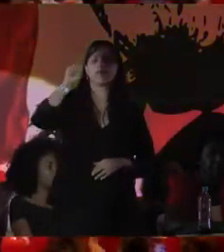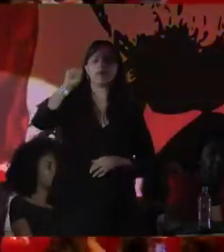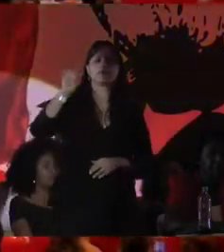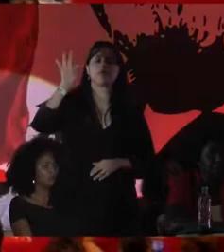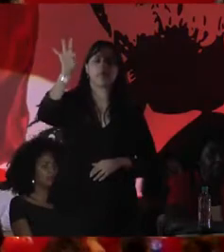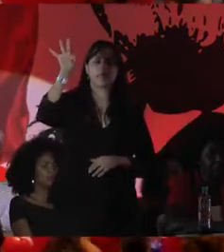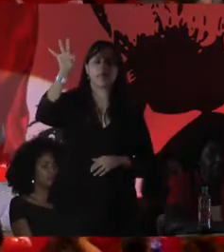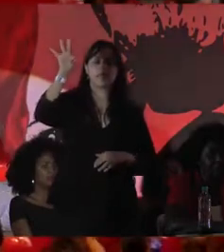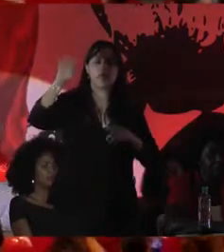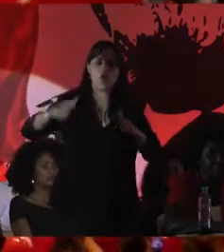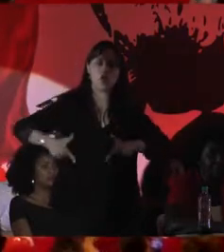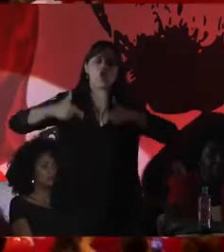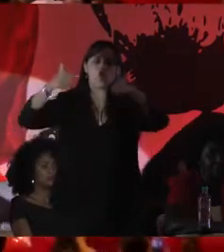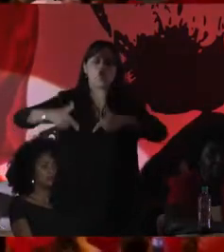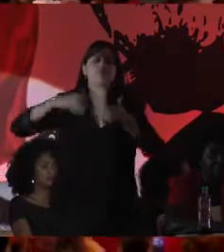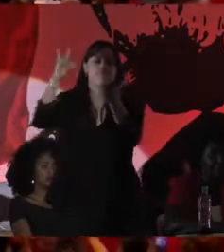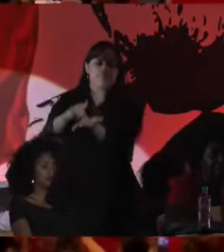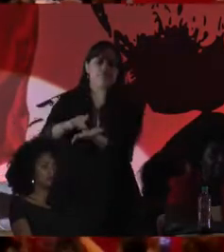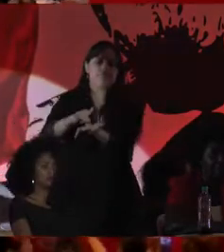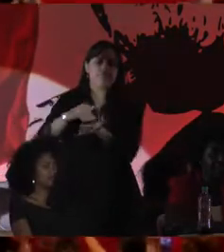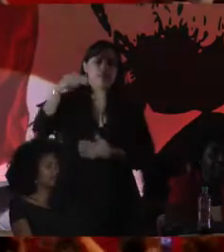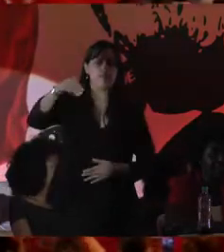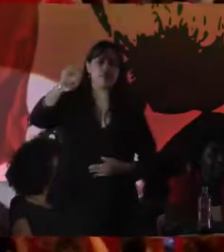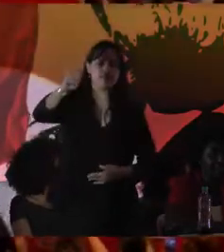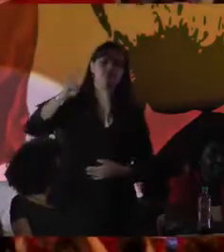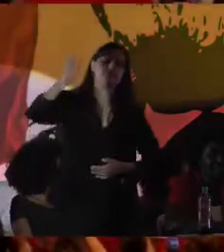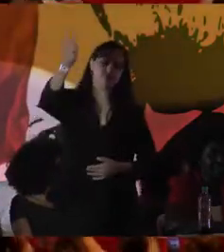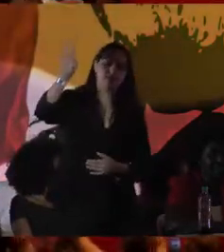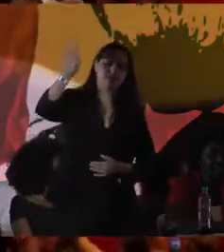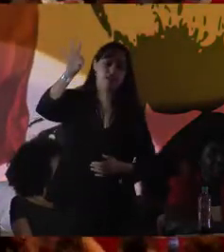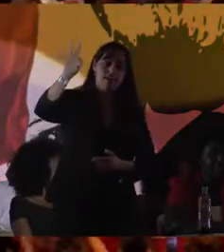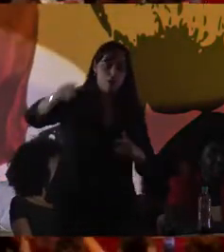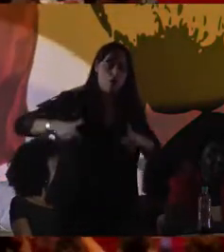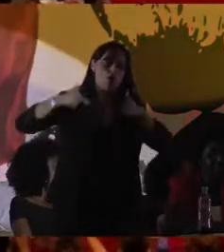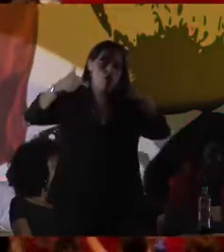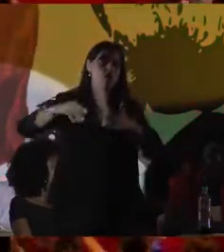A luta é para valer, MST.